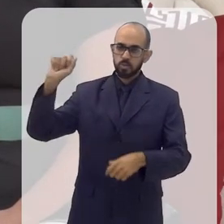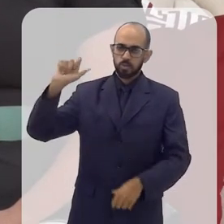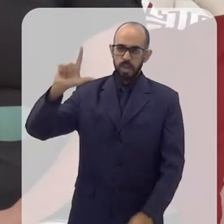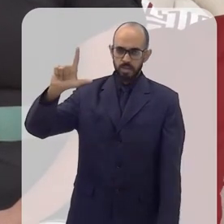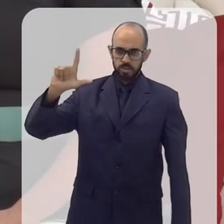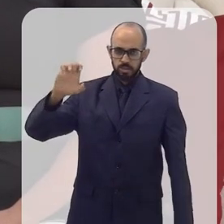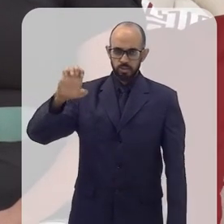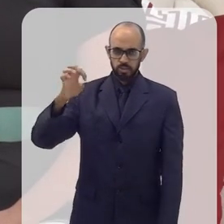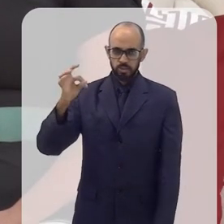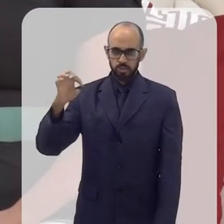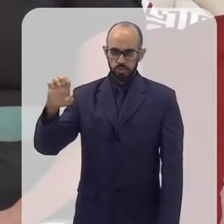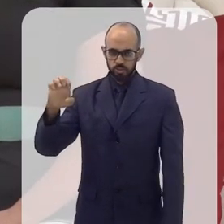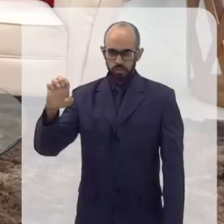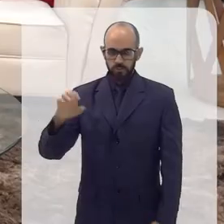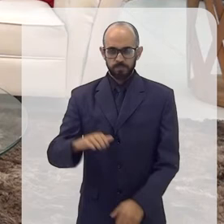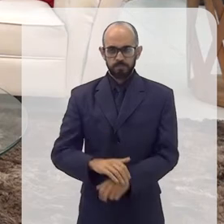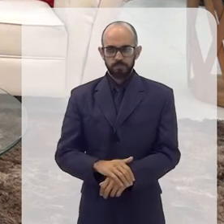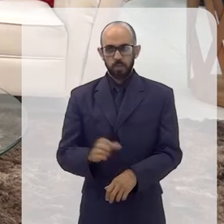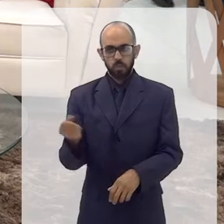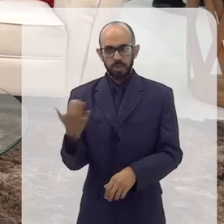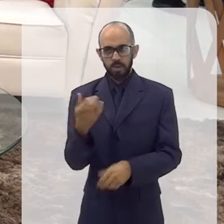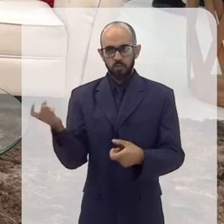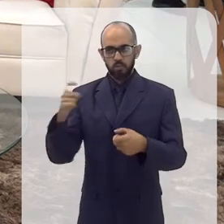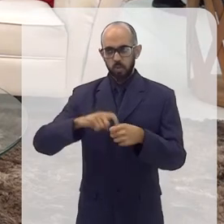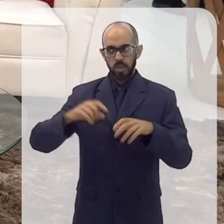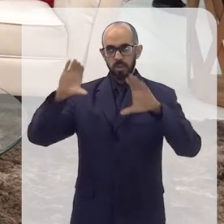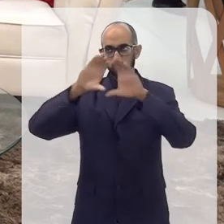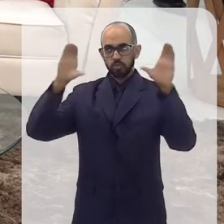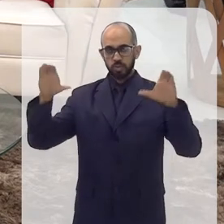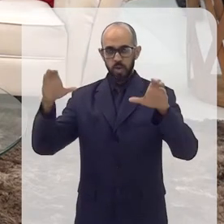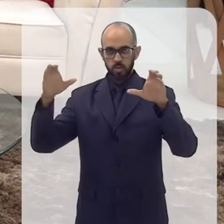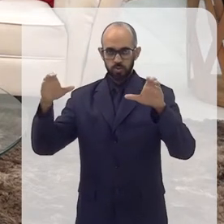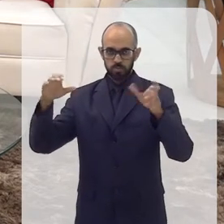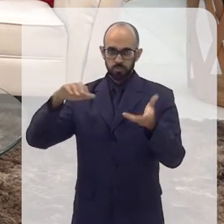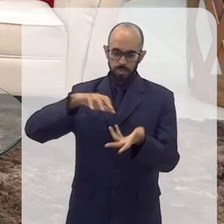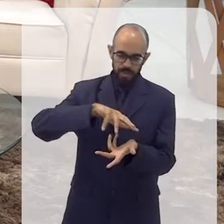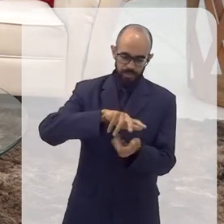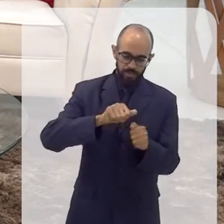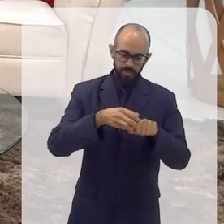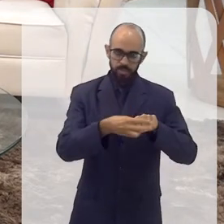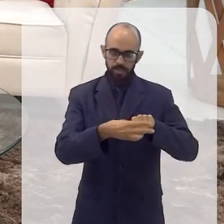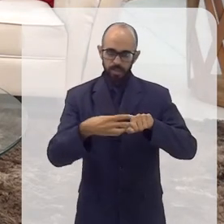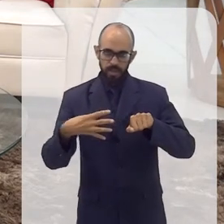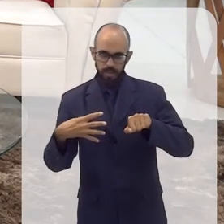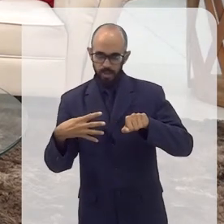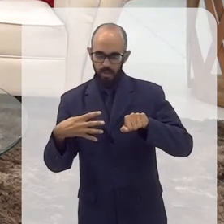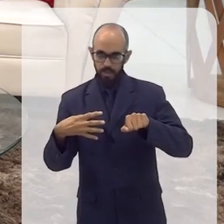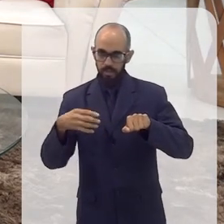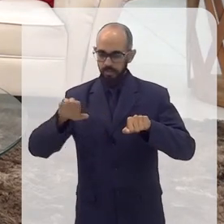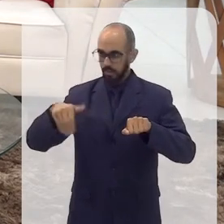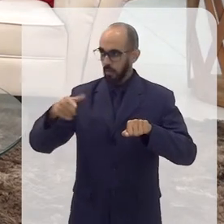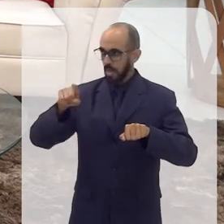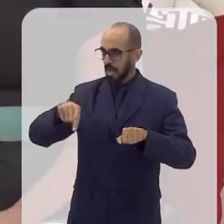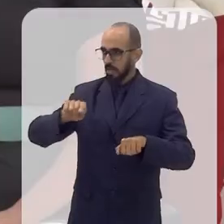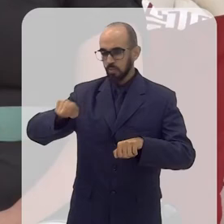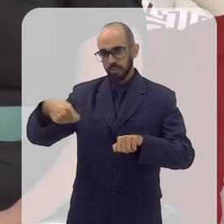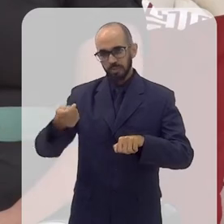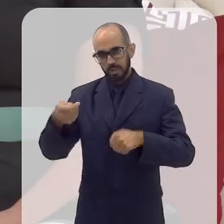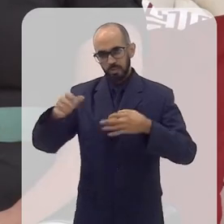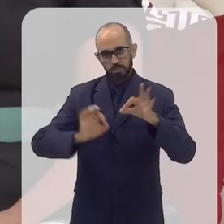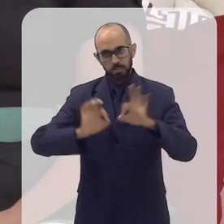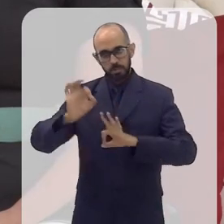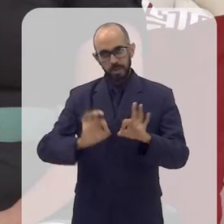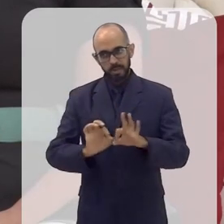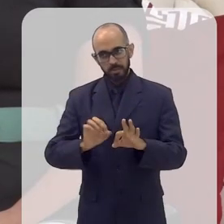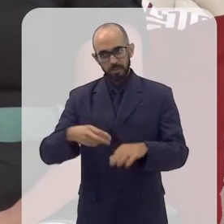do leste, né? Quando ele surgir dos céus e ressurgir na terra. Então tem esse simbolismo de